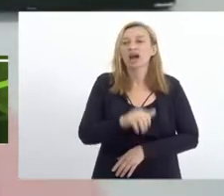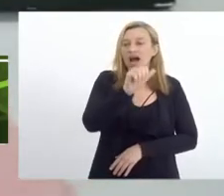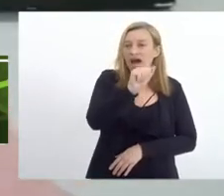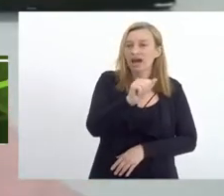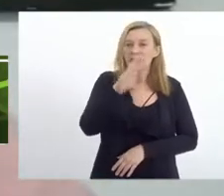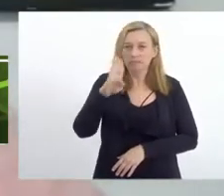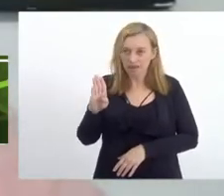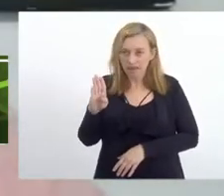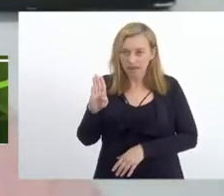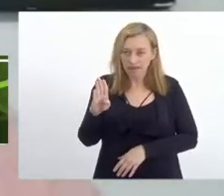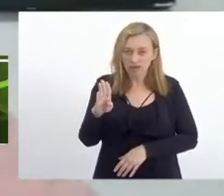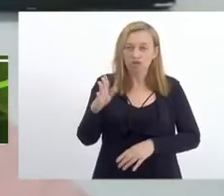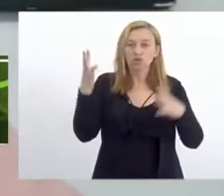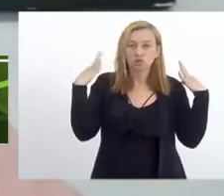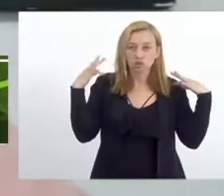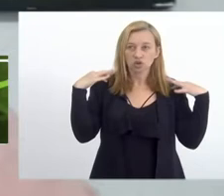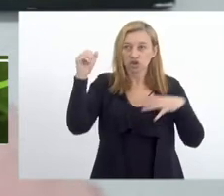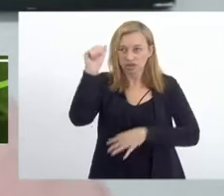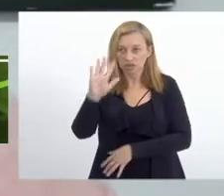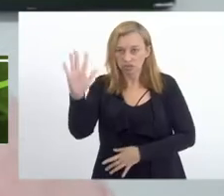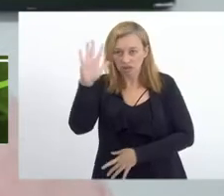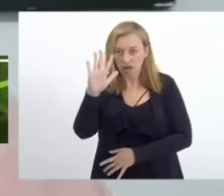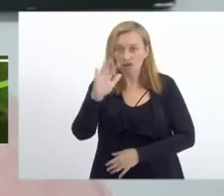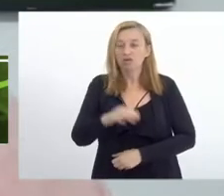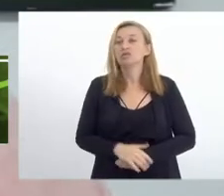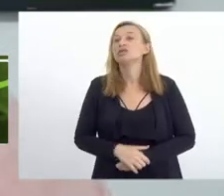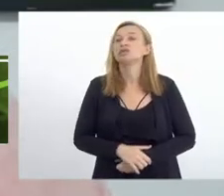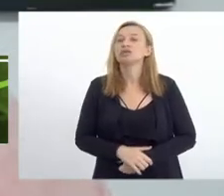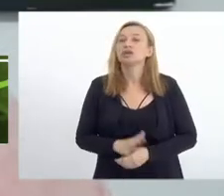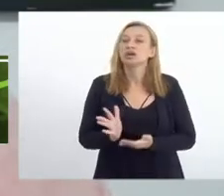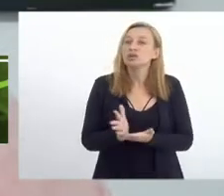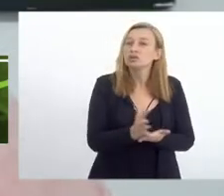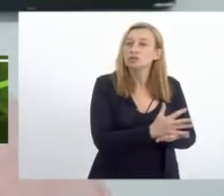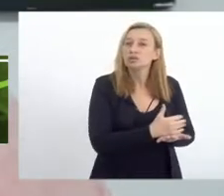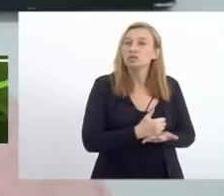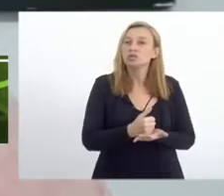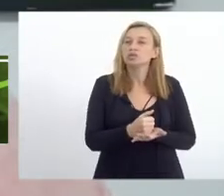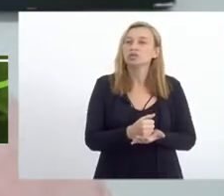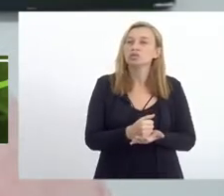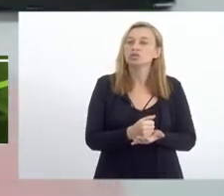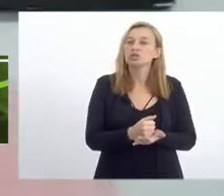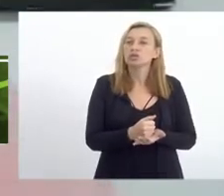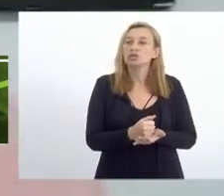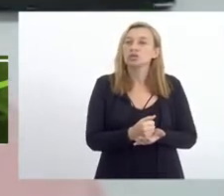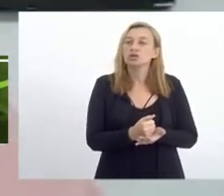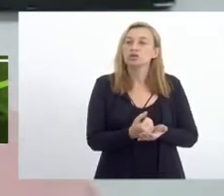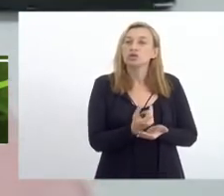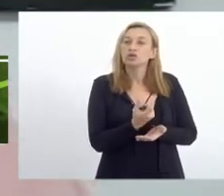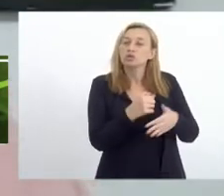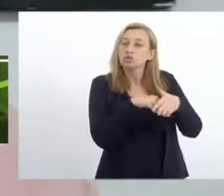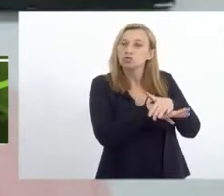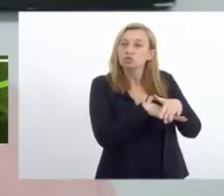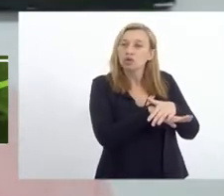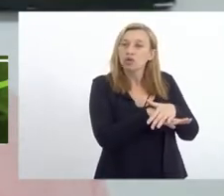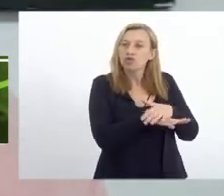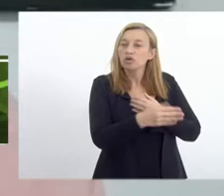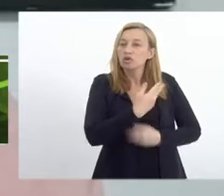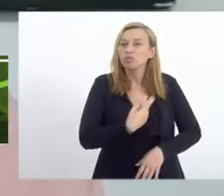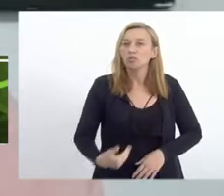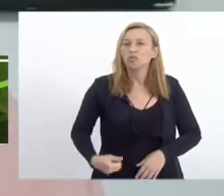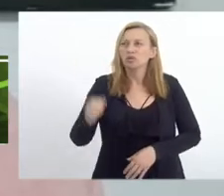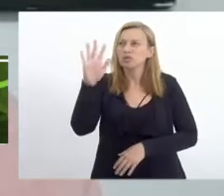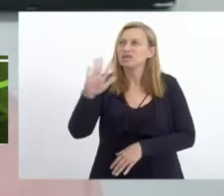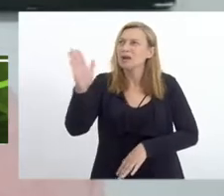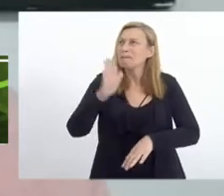B, né, do turismo nacional, nós recolhemos aos cofres públicos nacionais mais